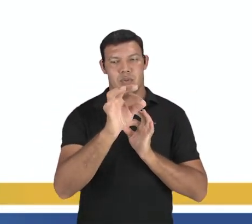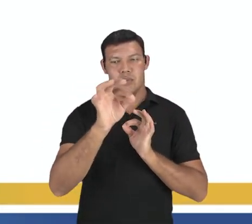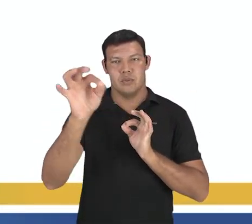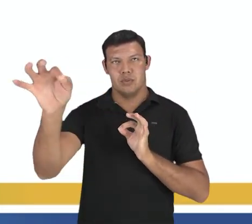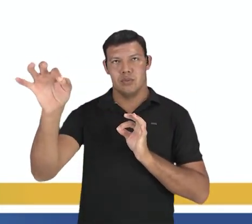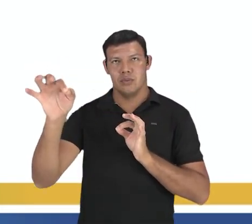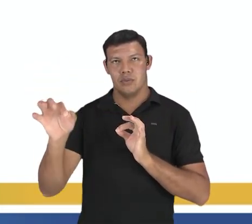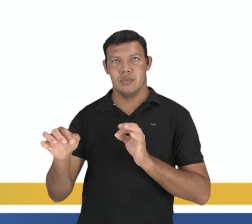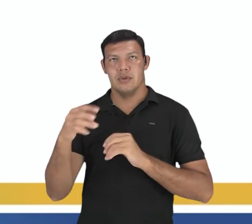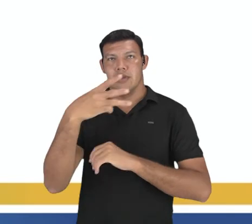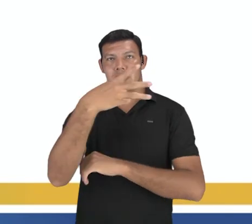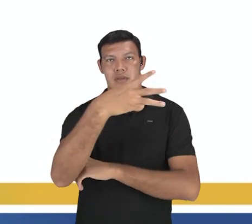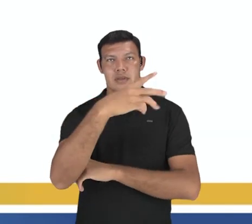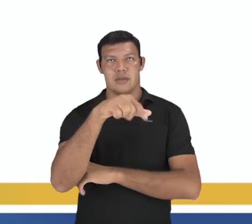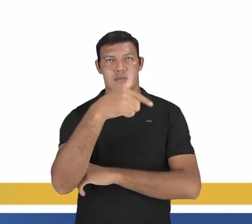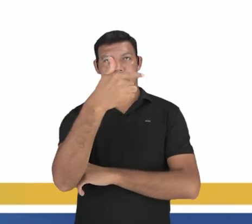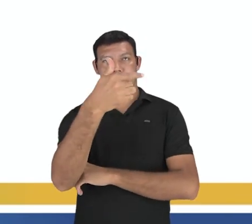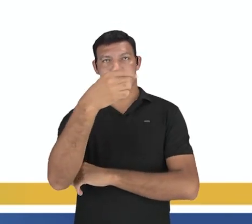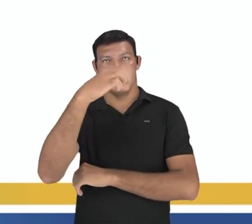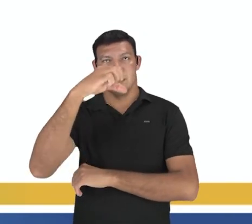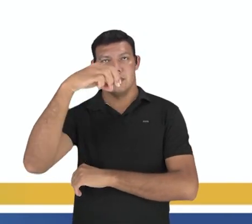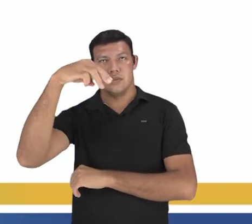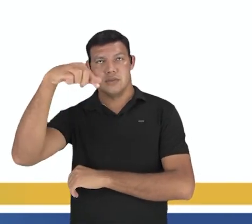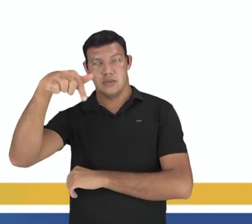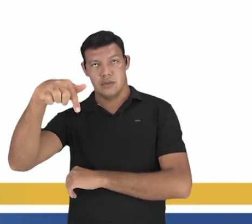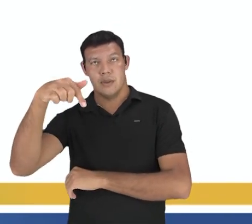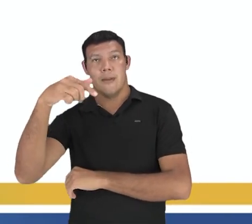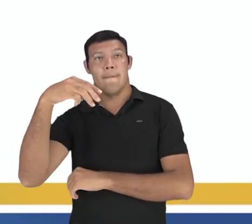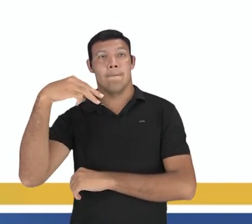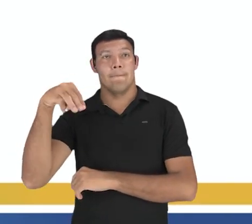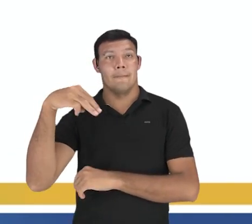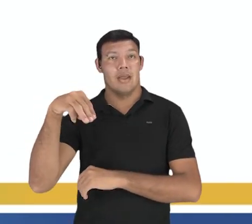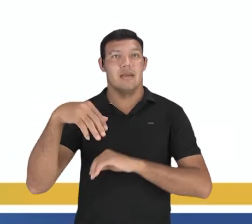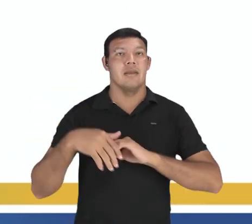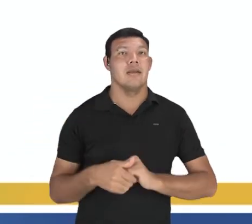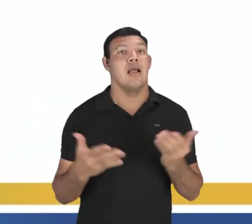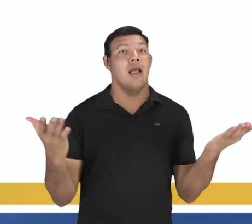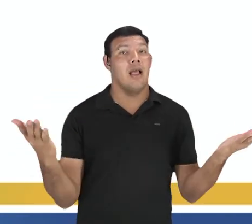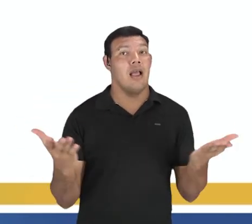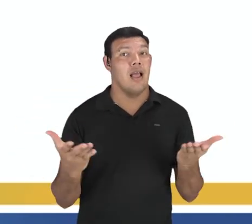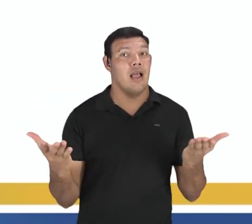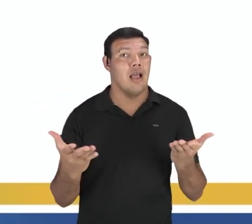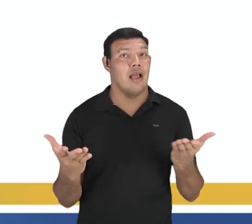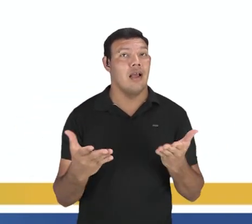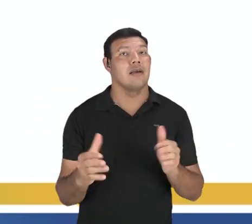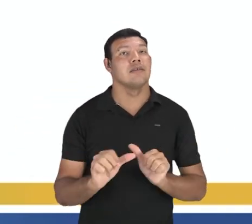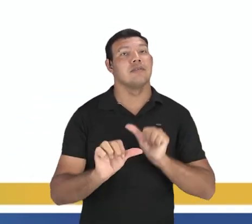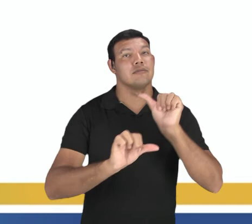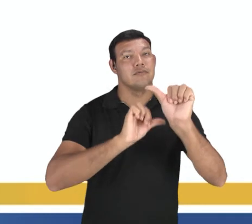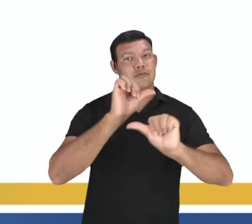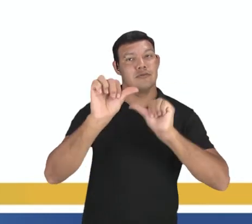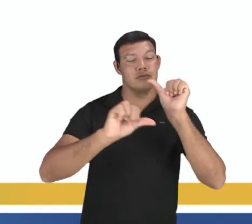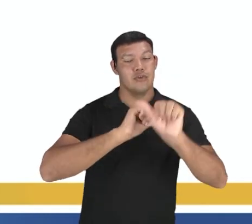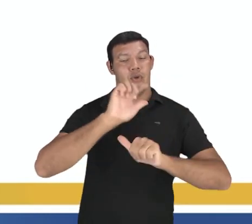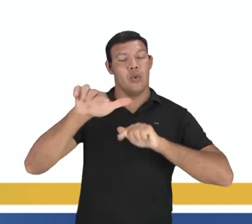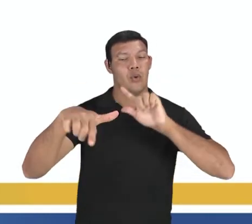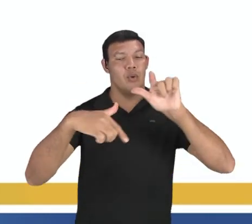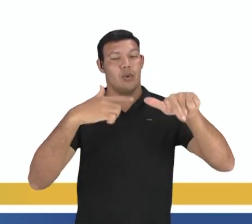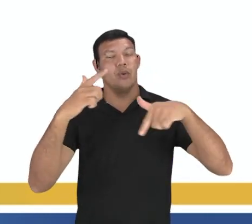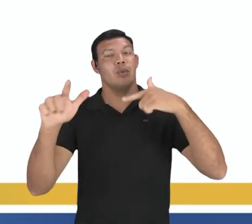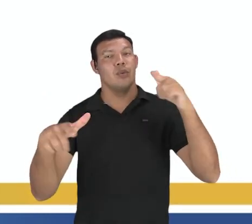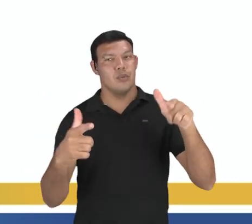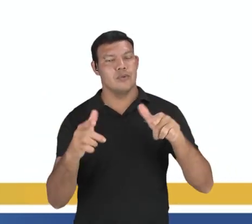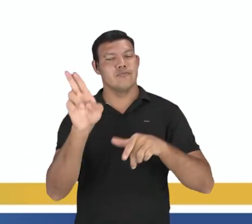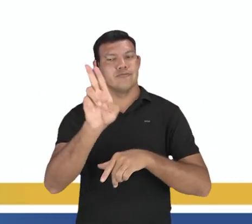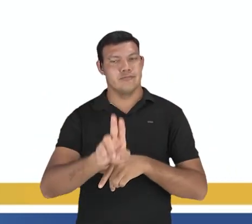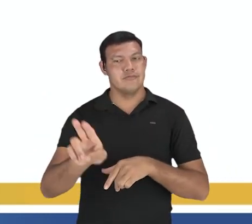inteiro 297 milhões de metros agora nós vamos transformar é para as outras unidades de medidas envolvida